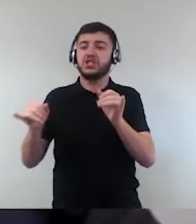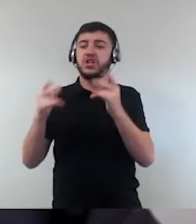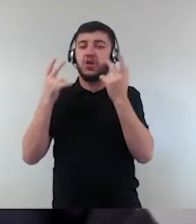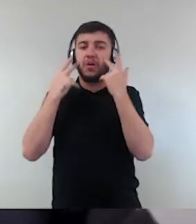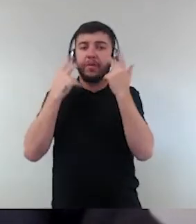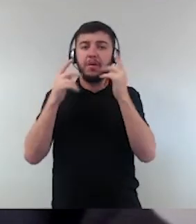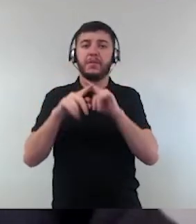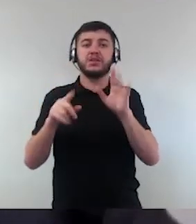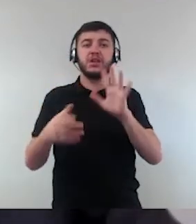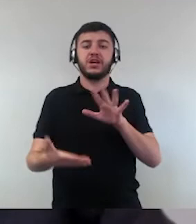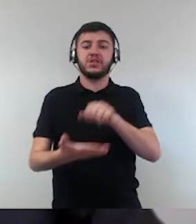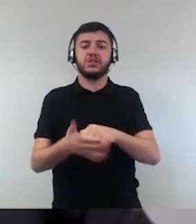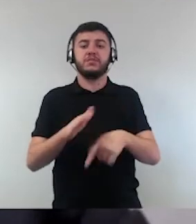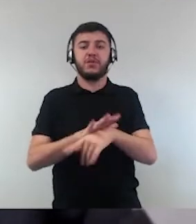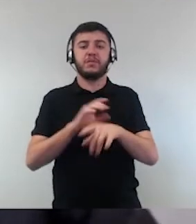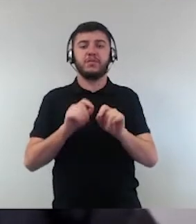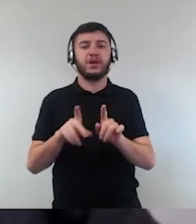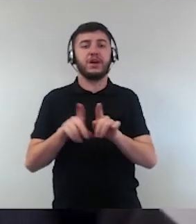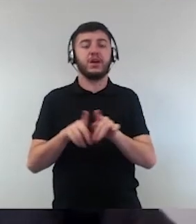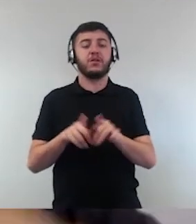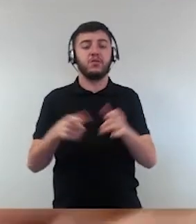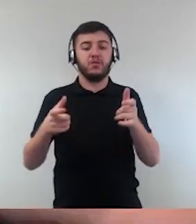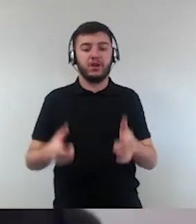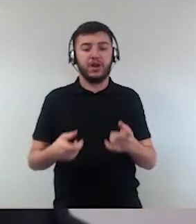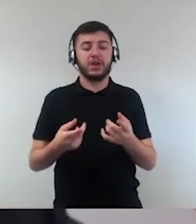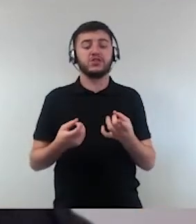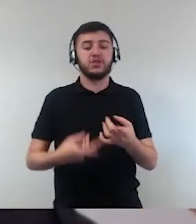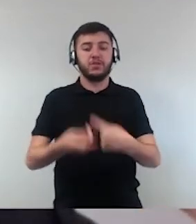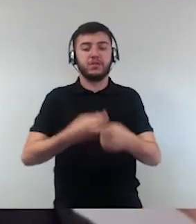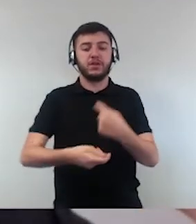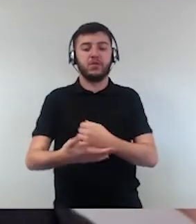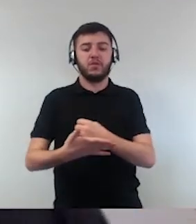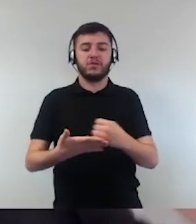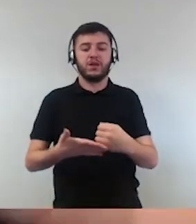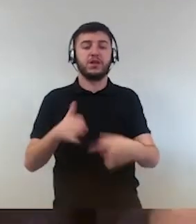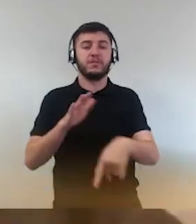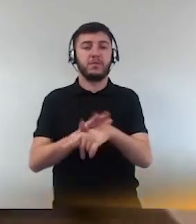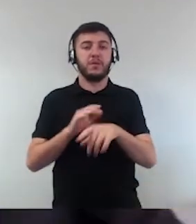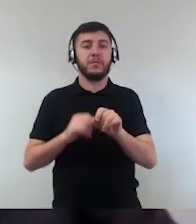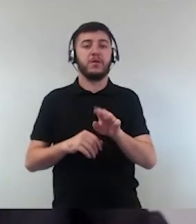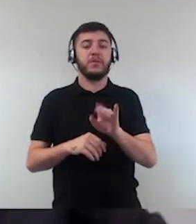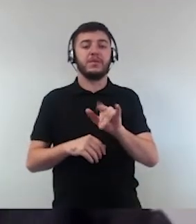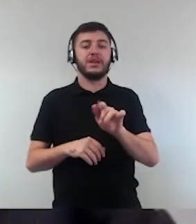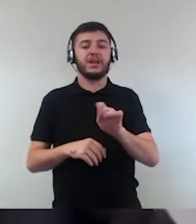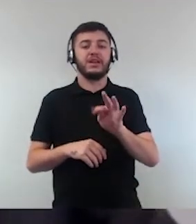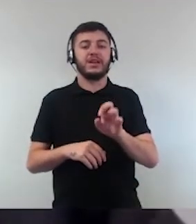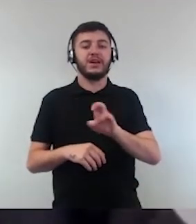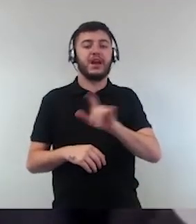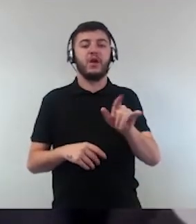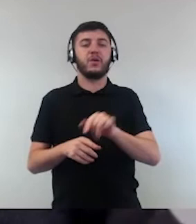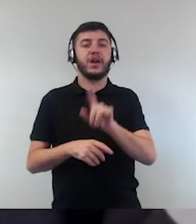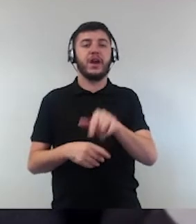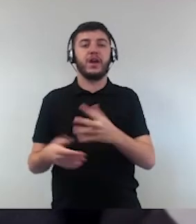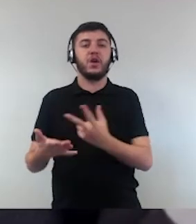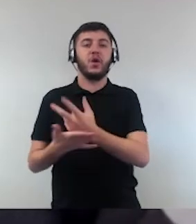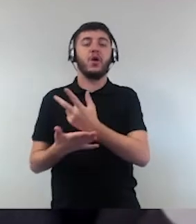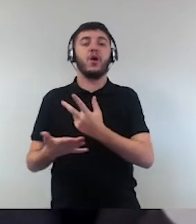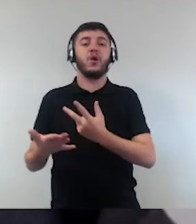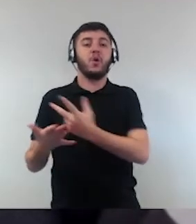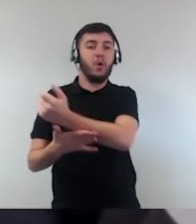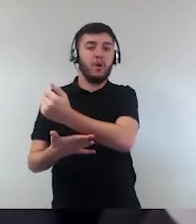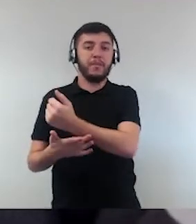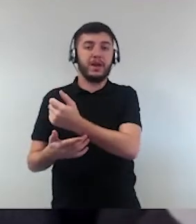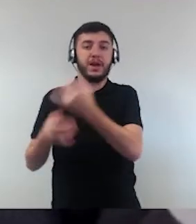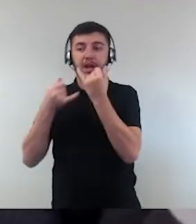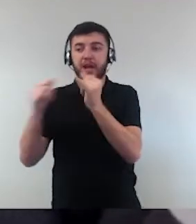CLIC CCE na Câmara de Comercialização. Há um contrato bilateral de compra e venda de energia e esse registro. Lá, ele não vai deixar de